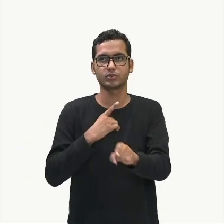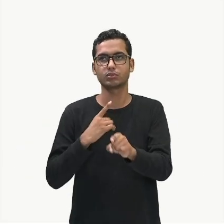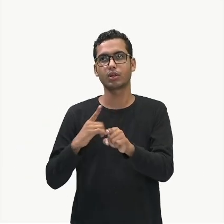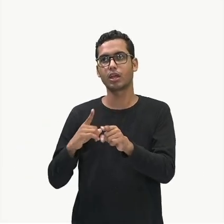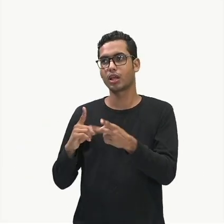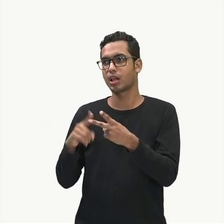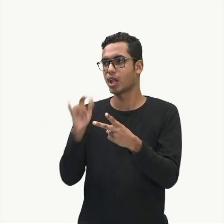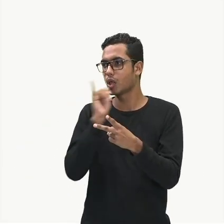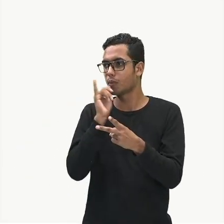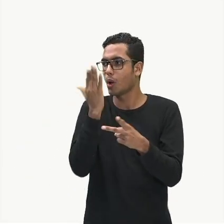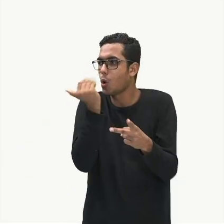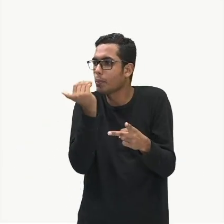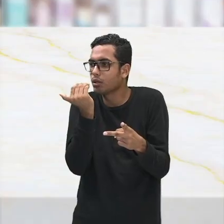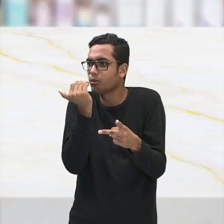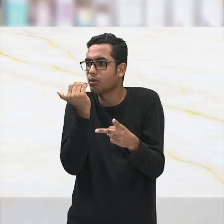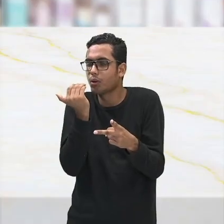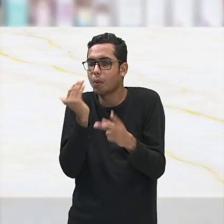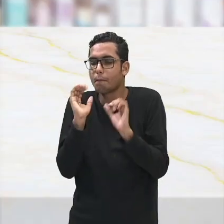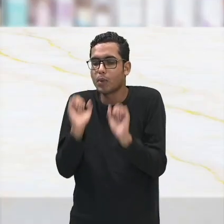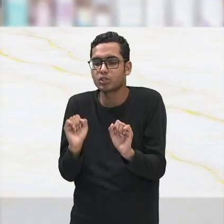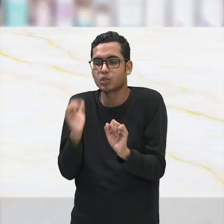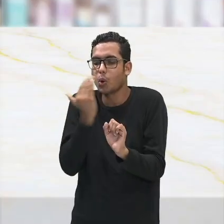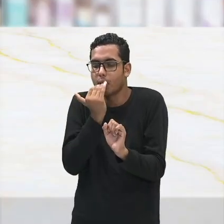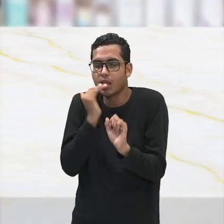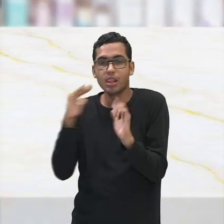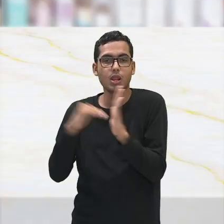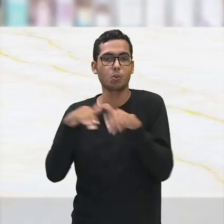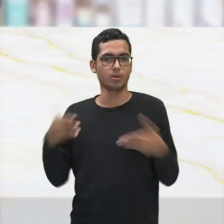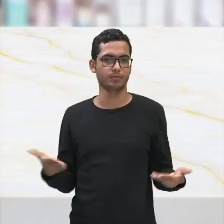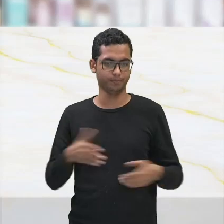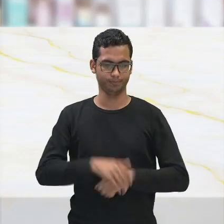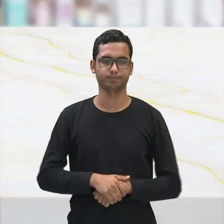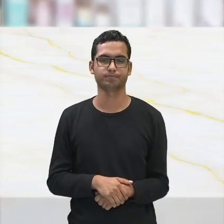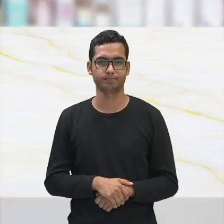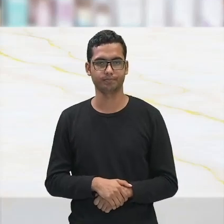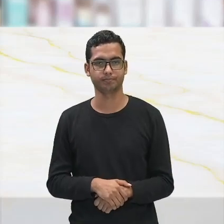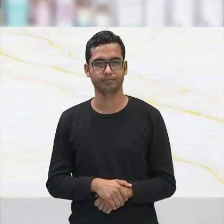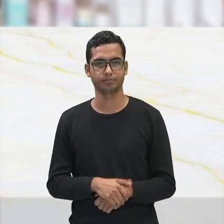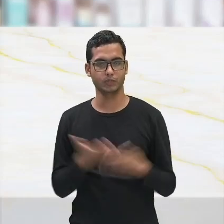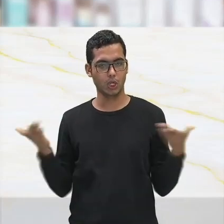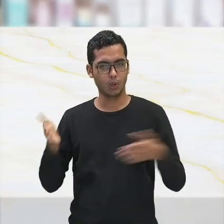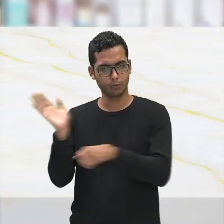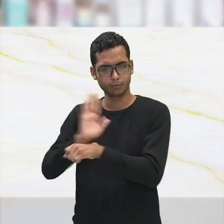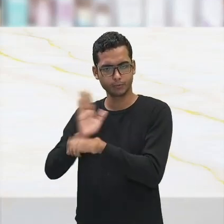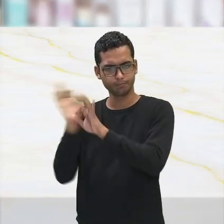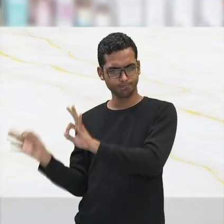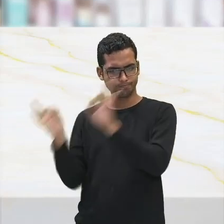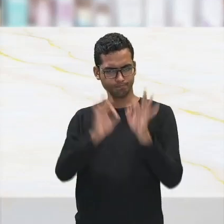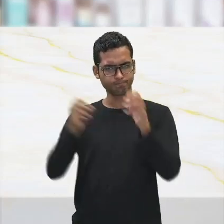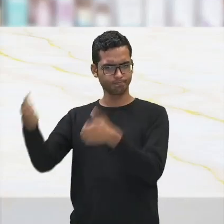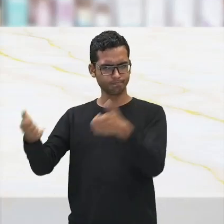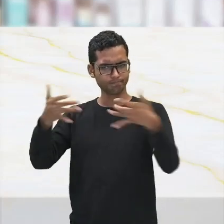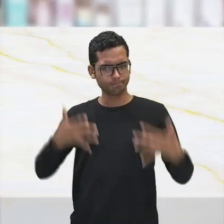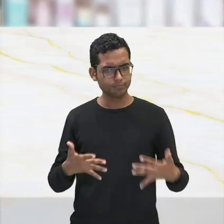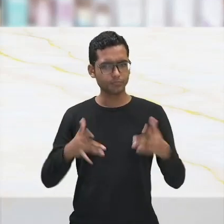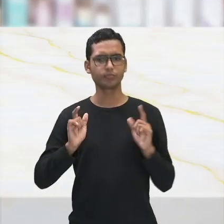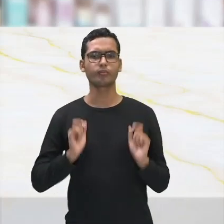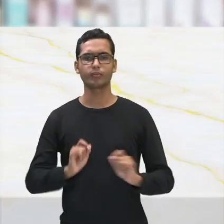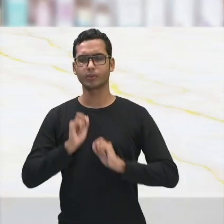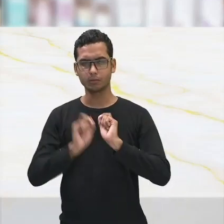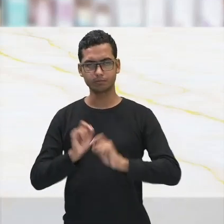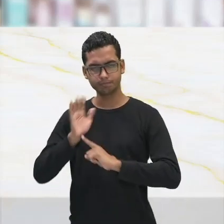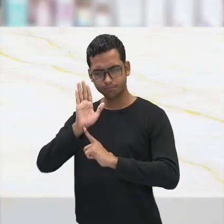alimento, tá bom? E agora a gente vai assistir um vídeo e esse